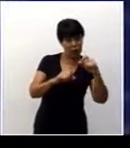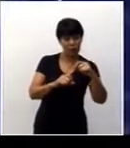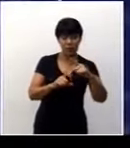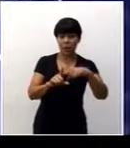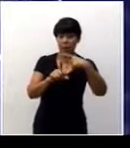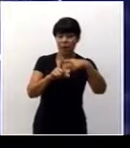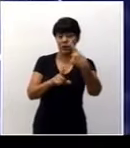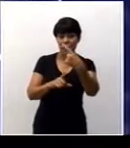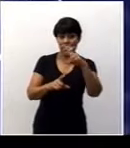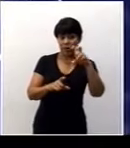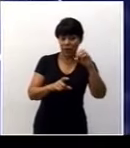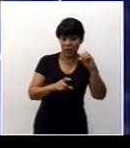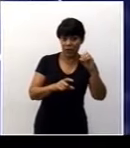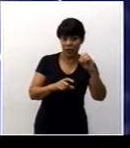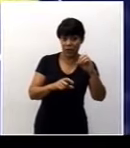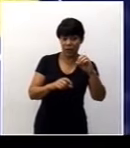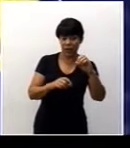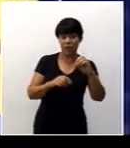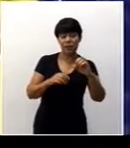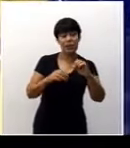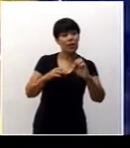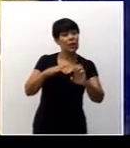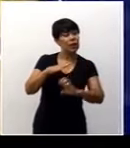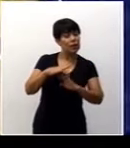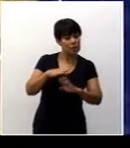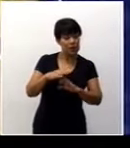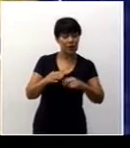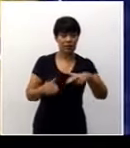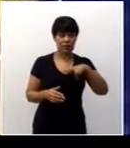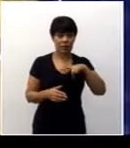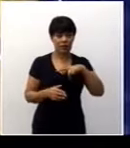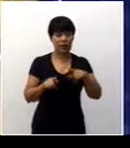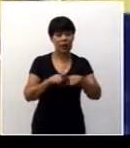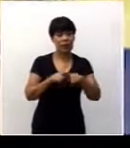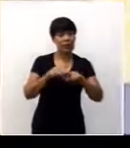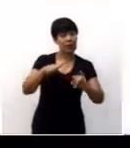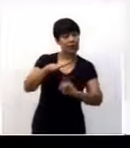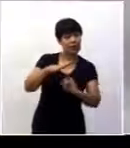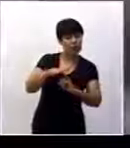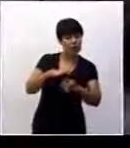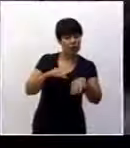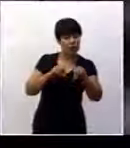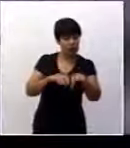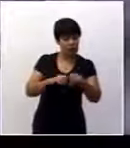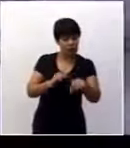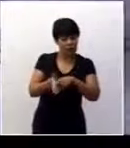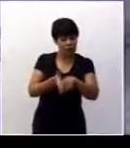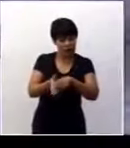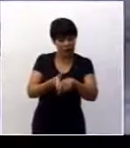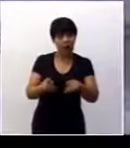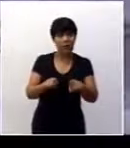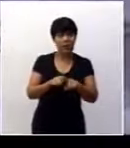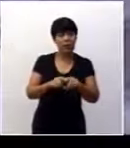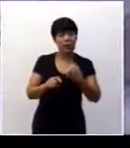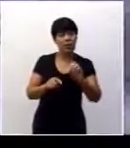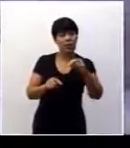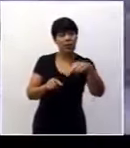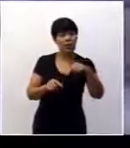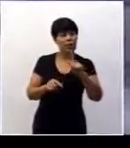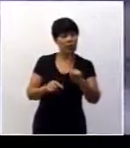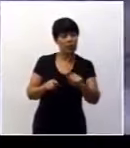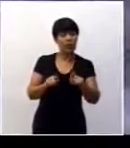1.500 organizações usuárias, incluindo empresas privadas, instituições de ensino e pesquisa, organizações não